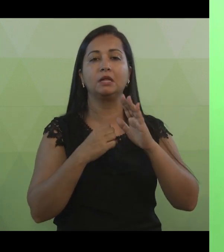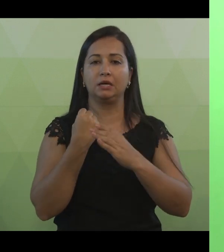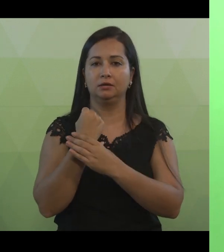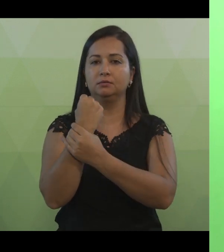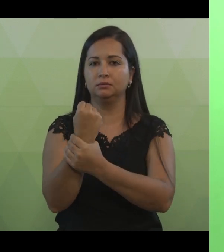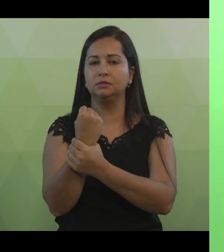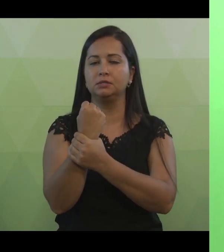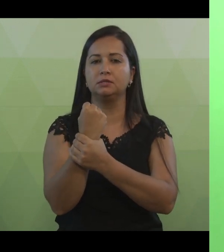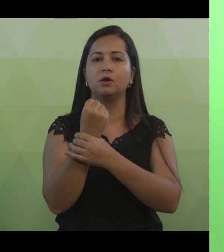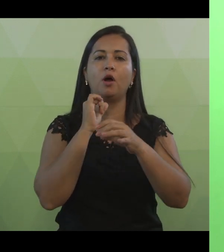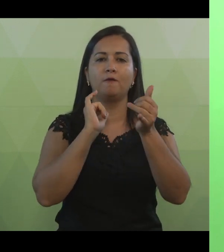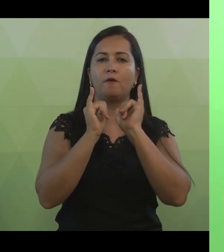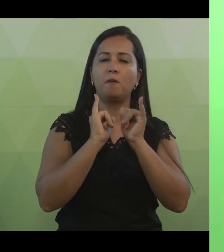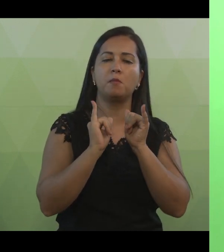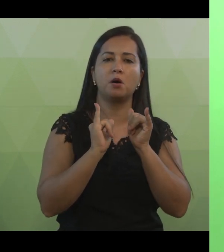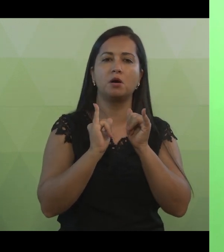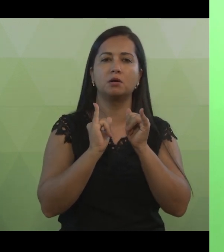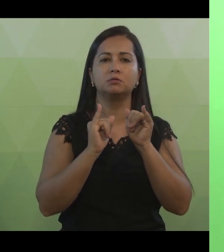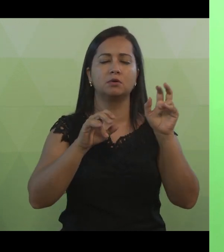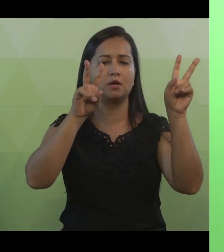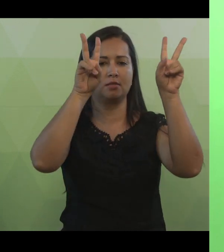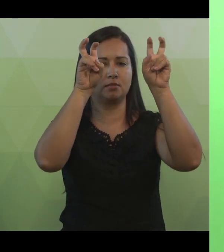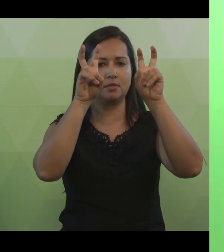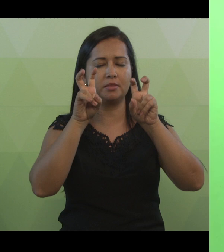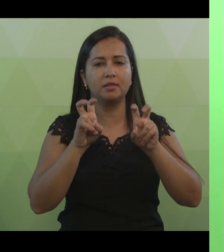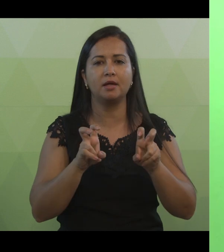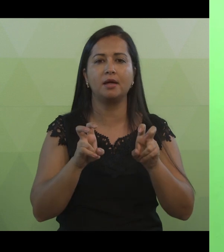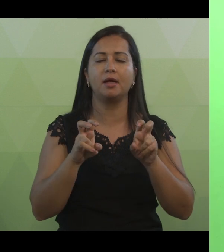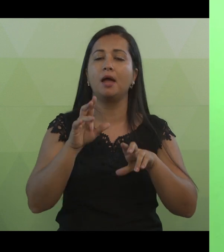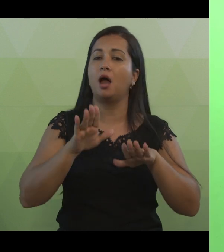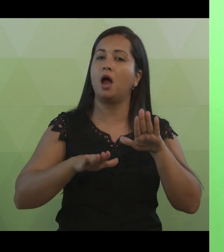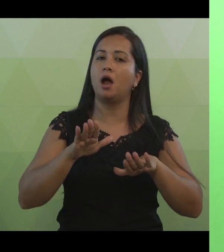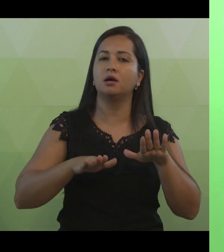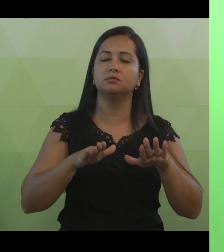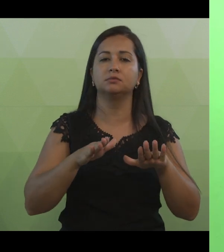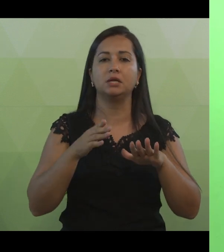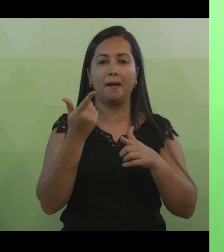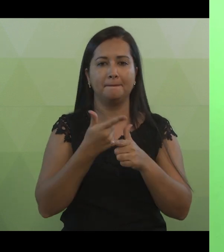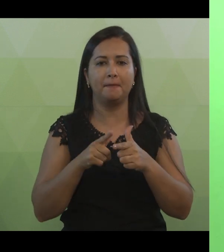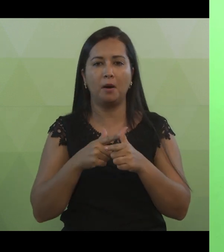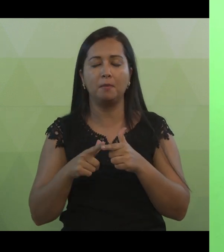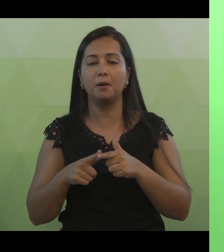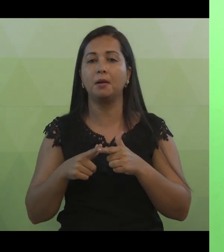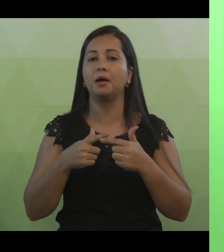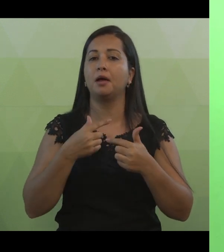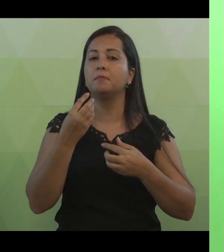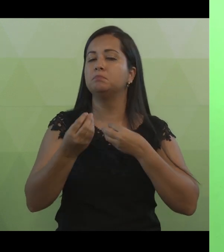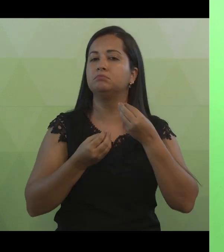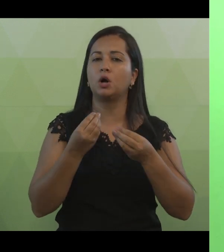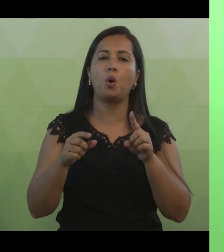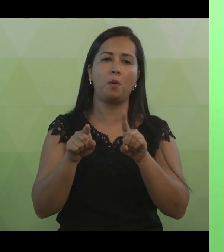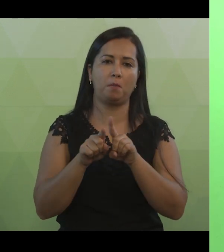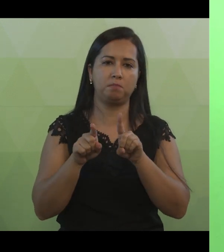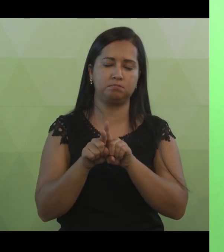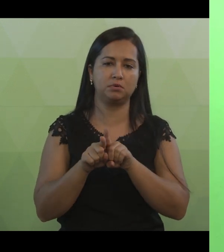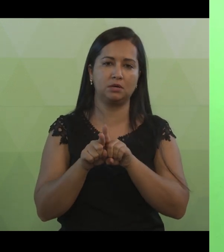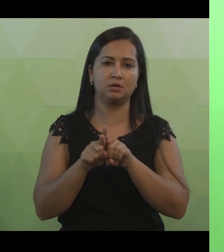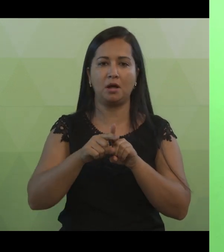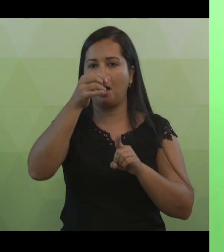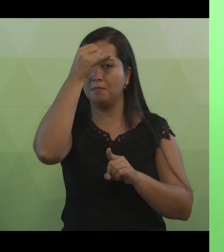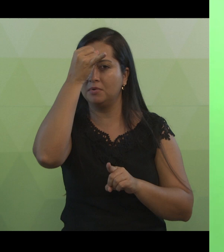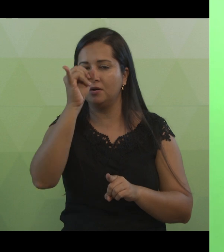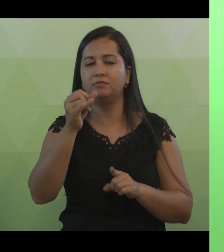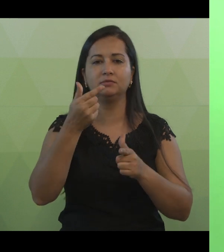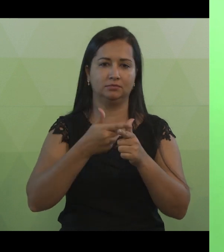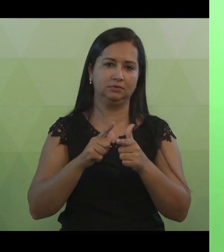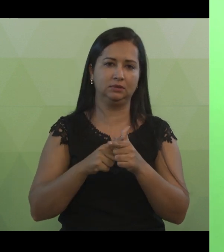informação, como os princípios da segurança da informação, alguns problemas, as técnicas de prevenção, a política de segurança